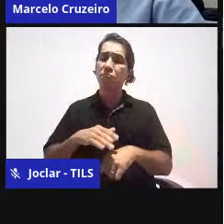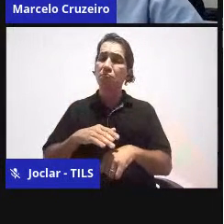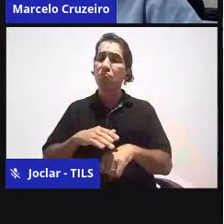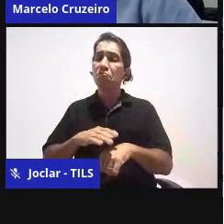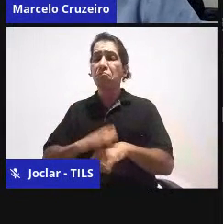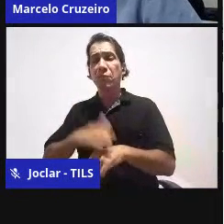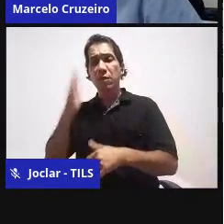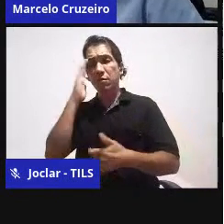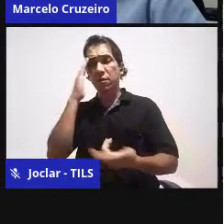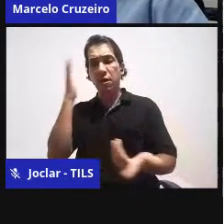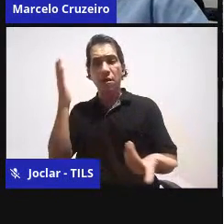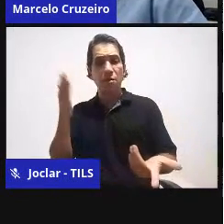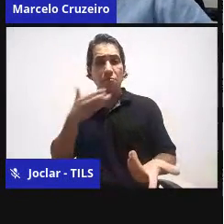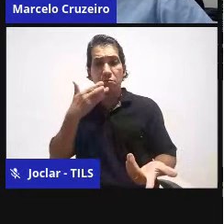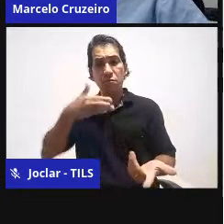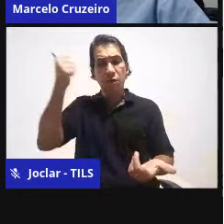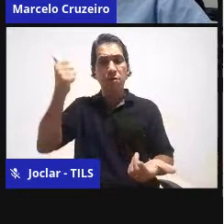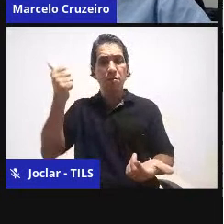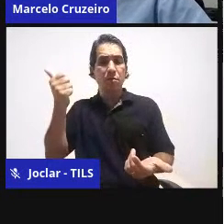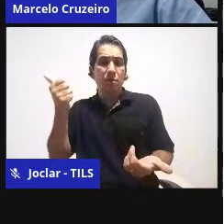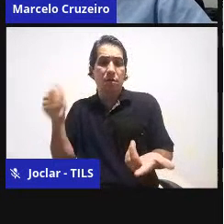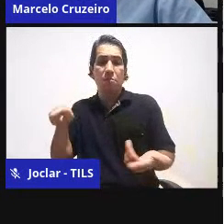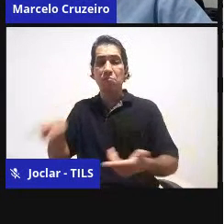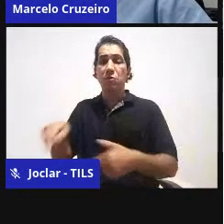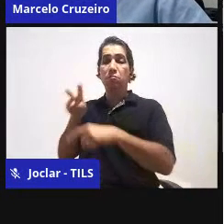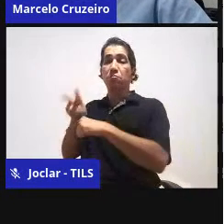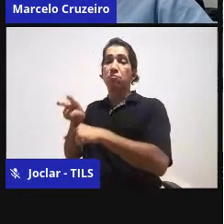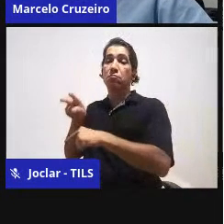gerenciar, para administrar esses dados. Né?